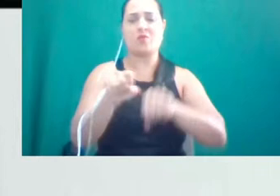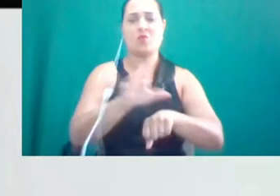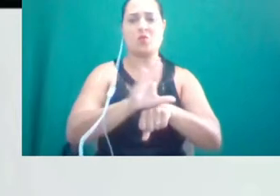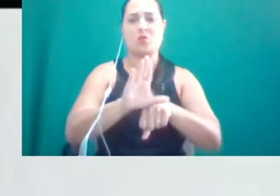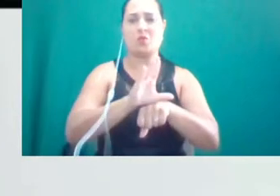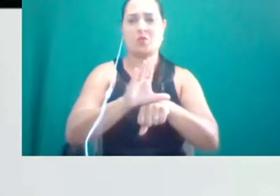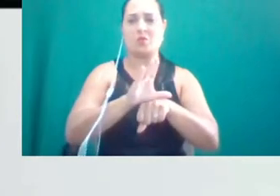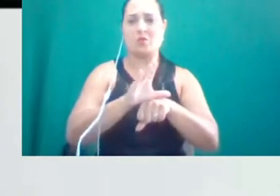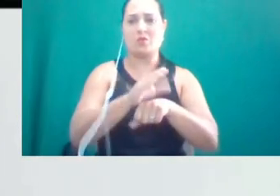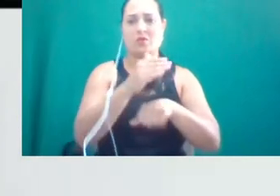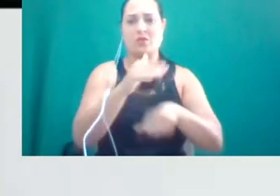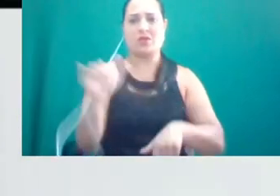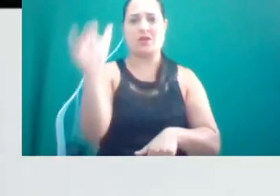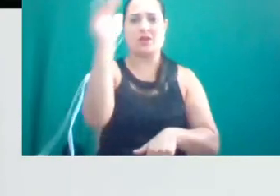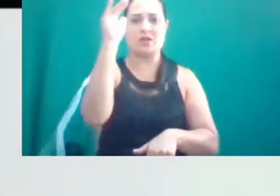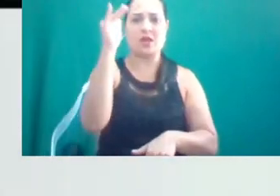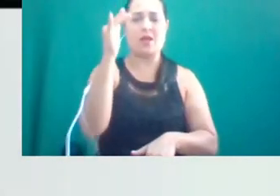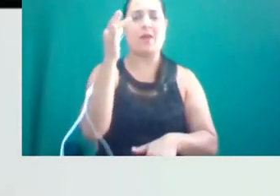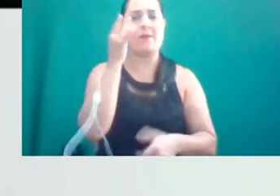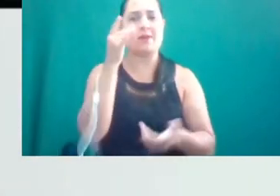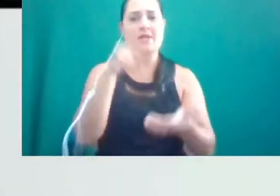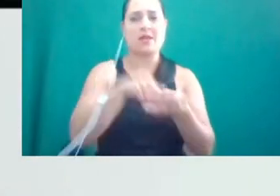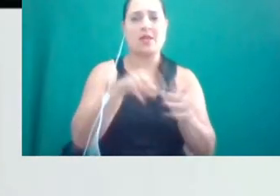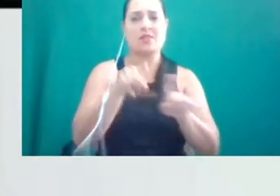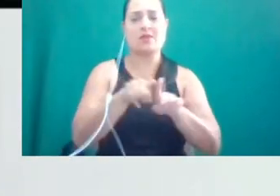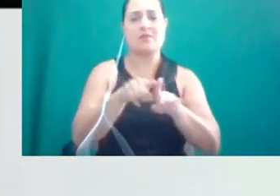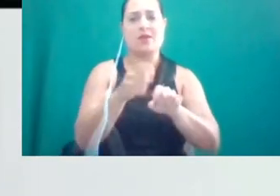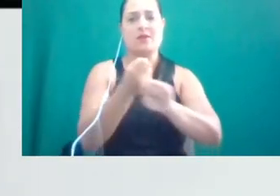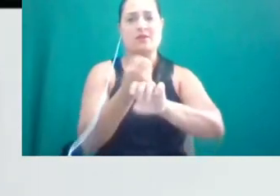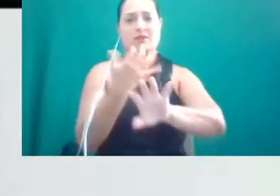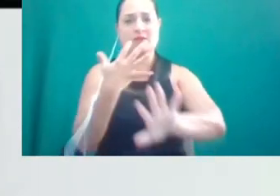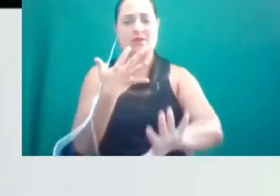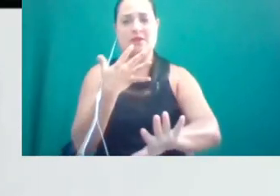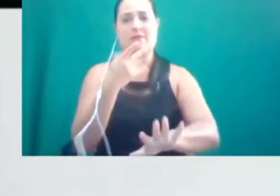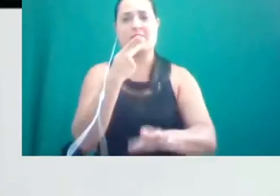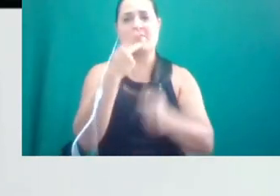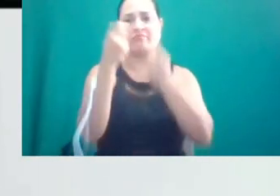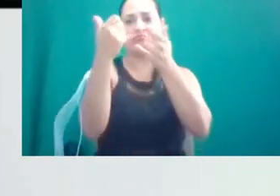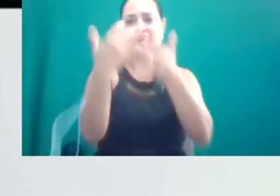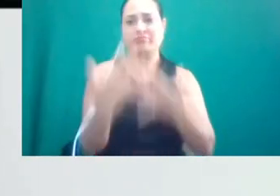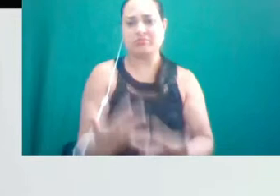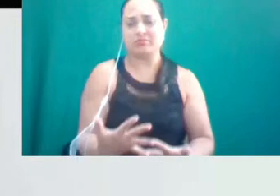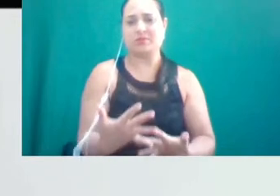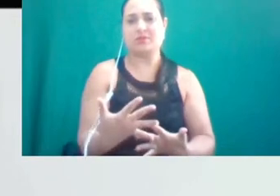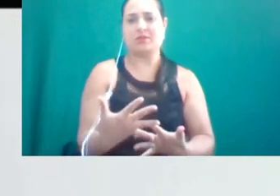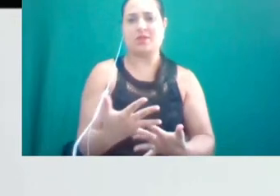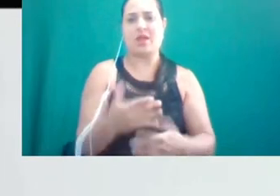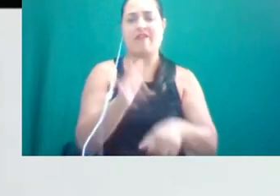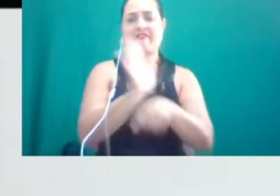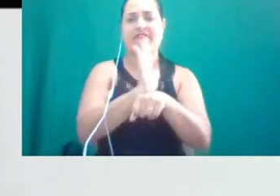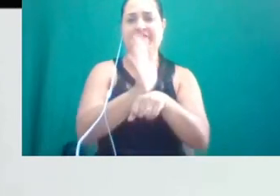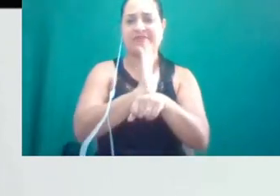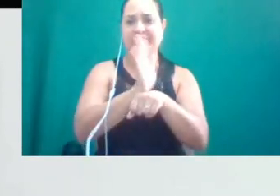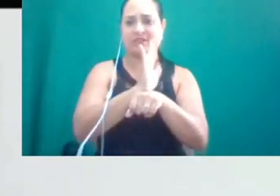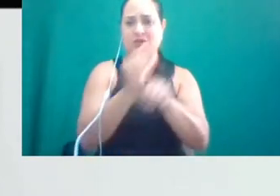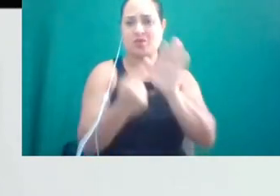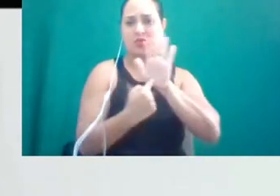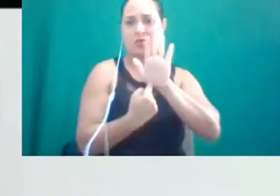vocês, queridos formandos, aos seus familiares e amigos, a todos os docentes, técnicos